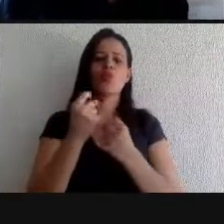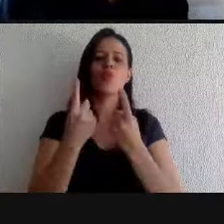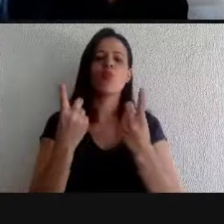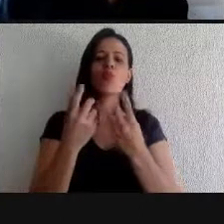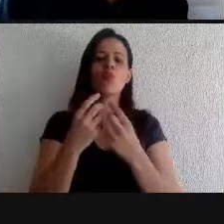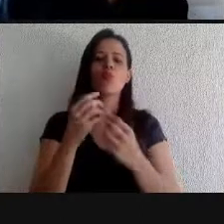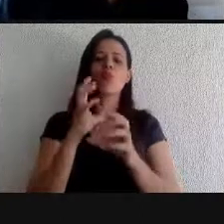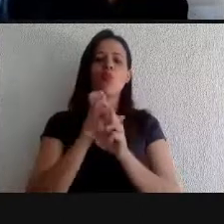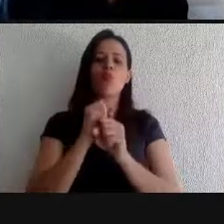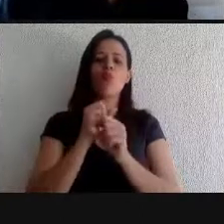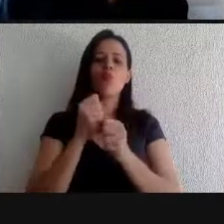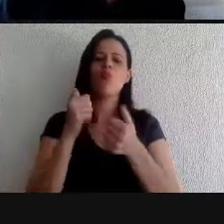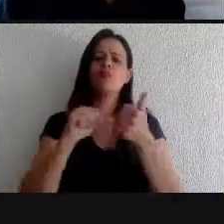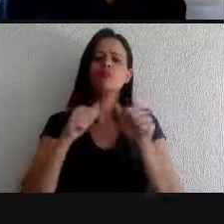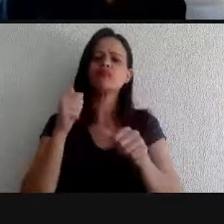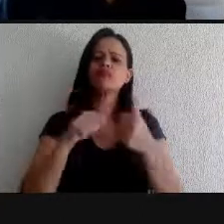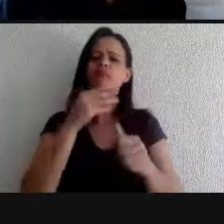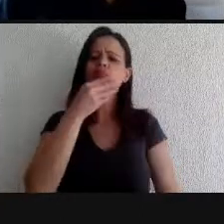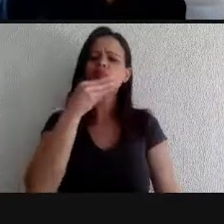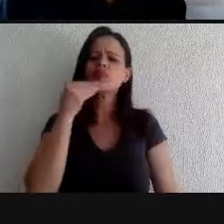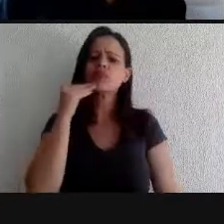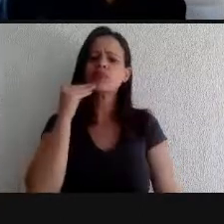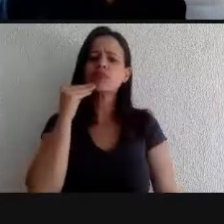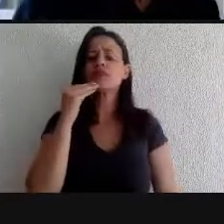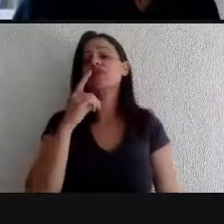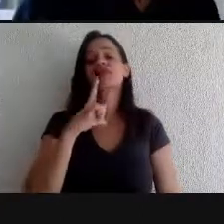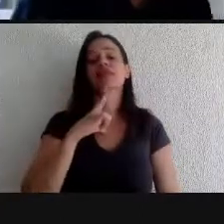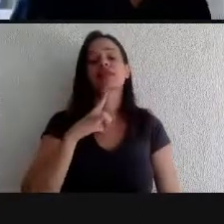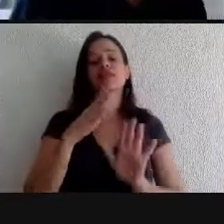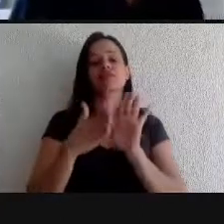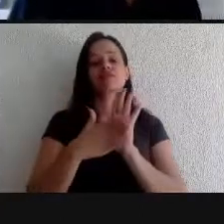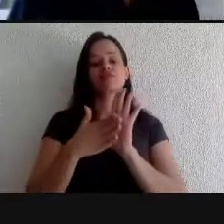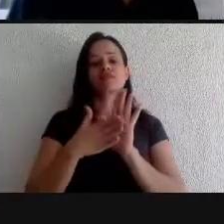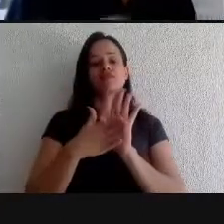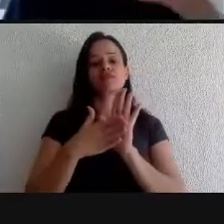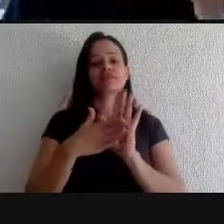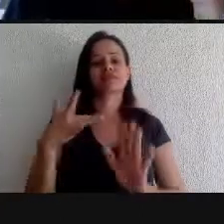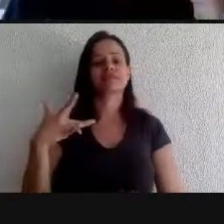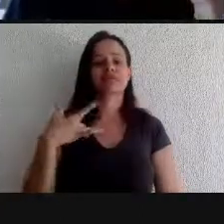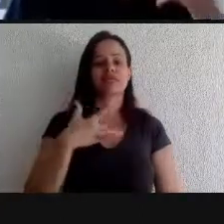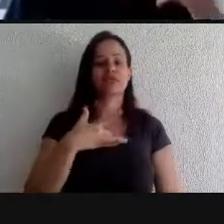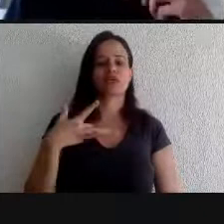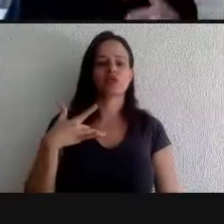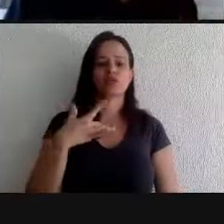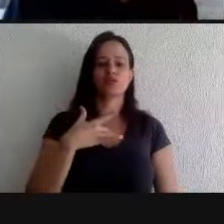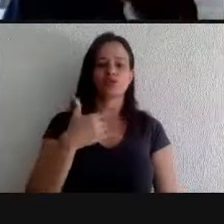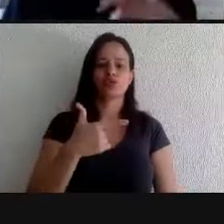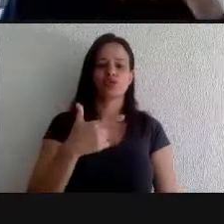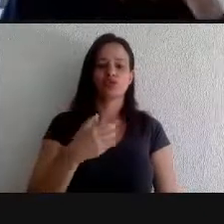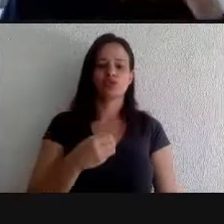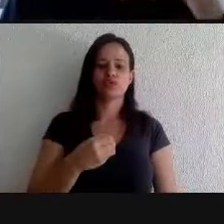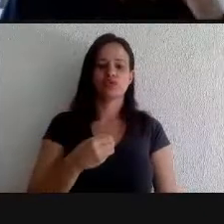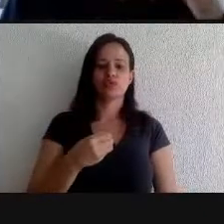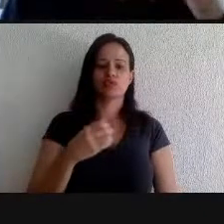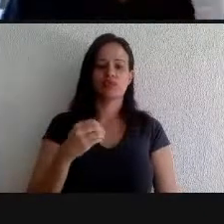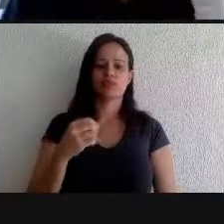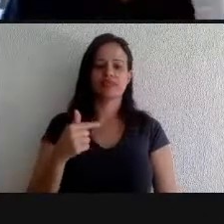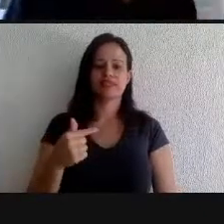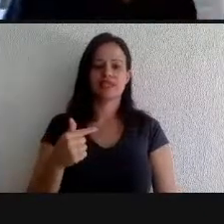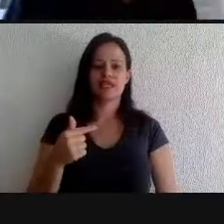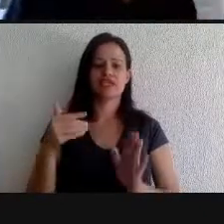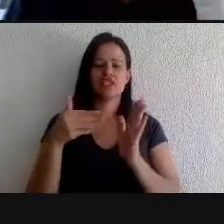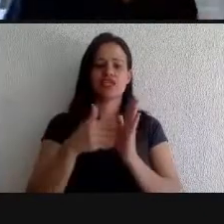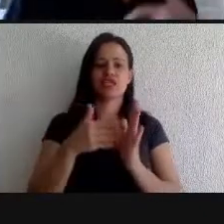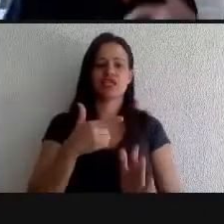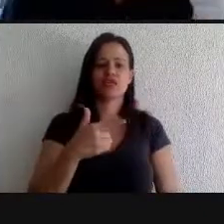eu parti, então, das proposições de saúde apresentadas de 2007 a 2014, e